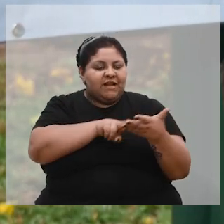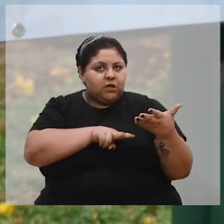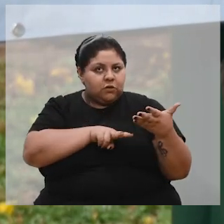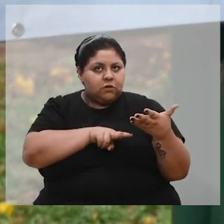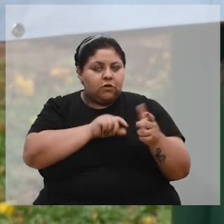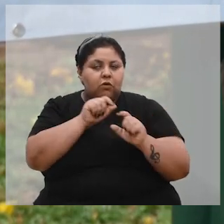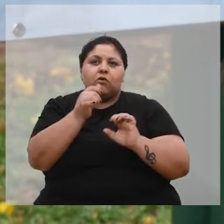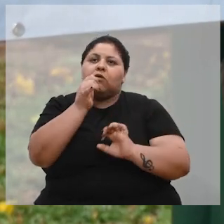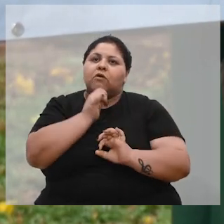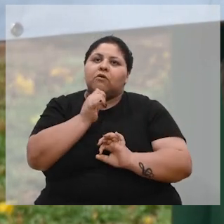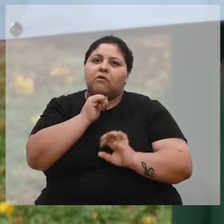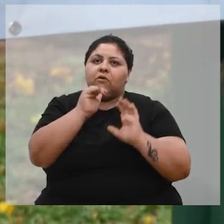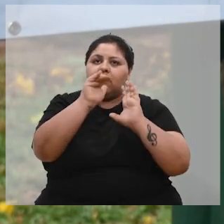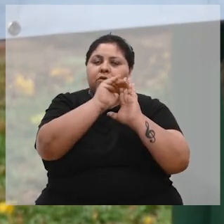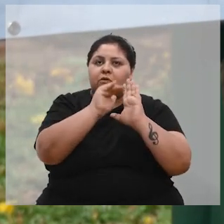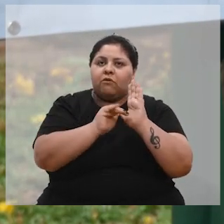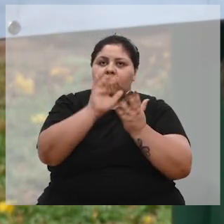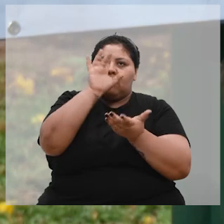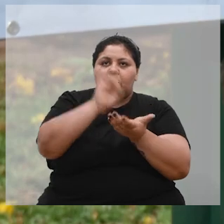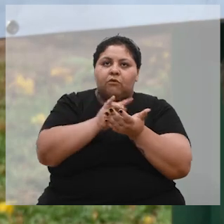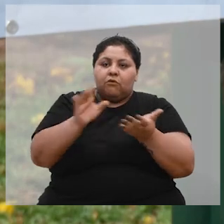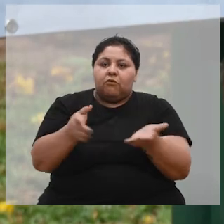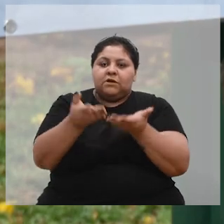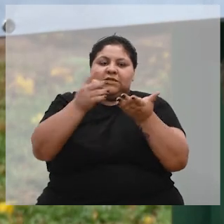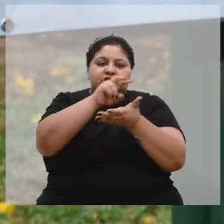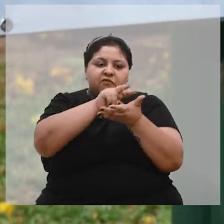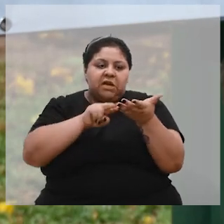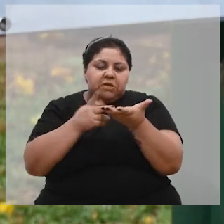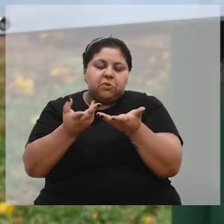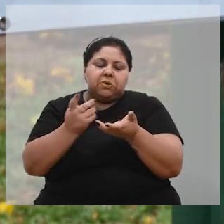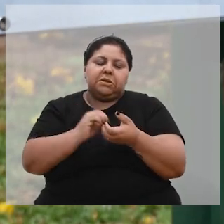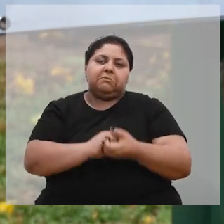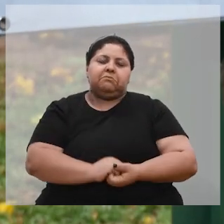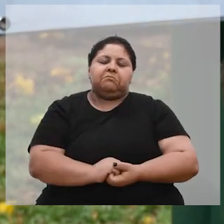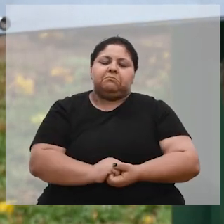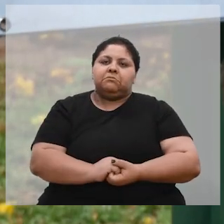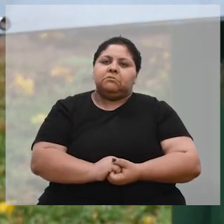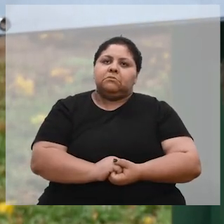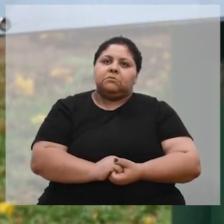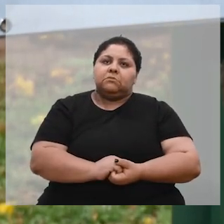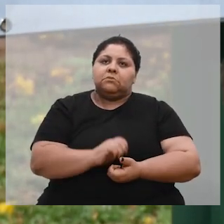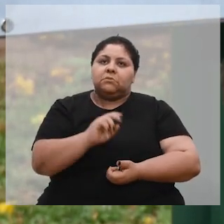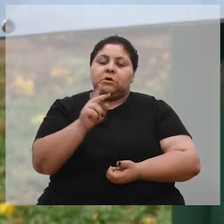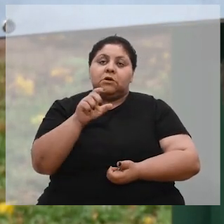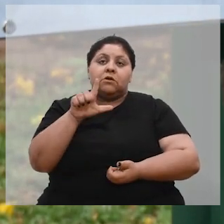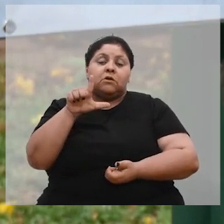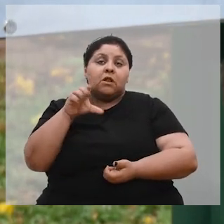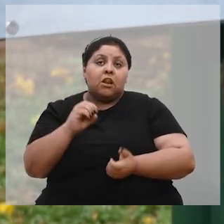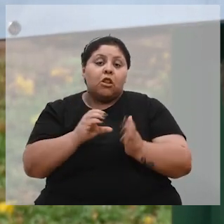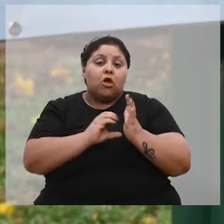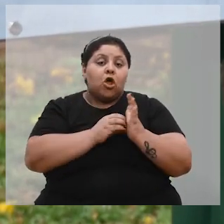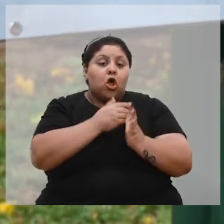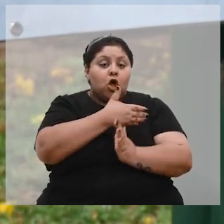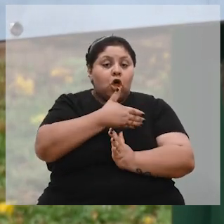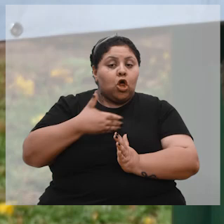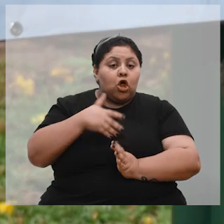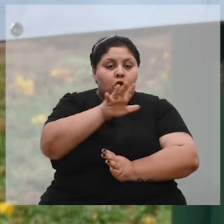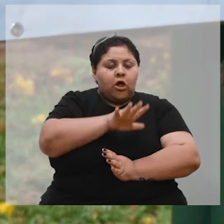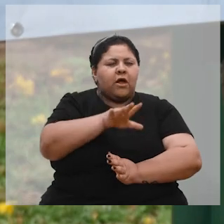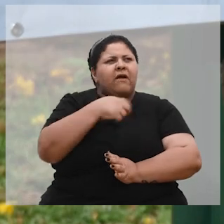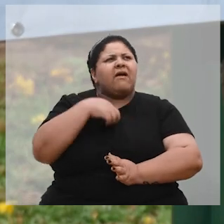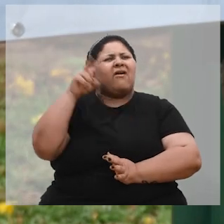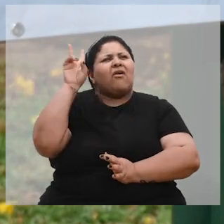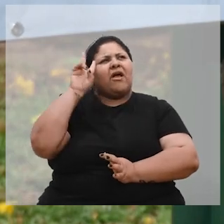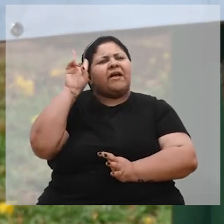de jovens leitores, como, por exemplo, o Programa Permanente de Incentivo à Leitura. A Elô foi servidora pública